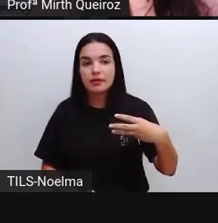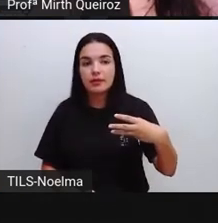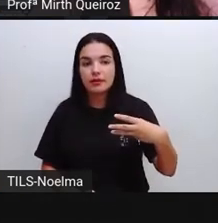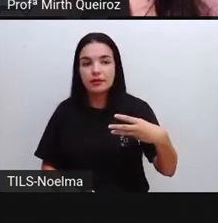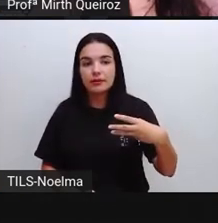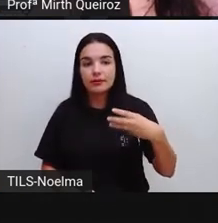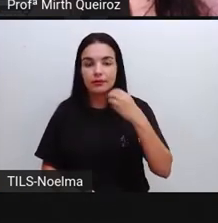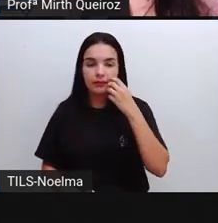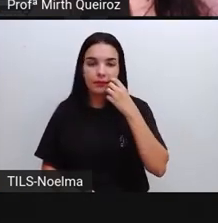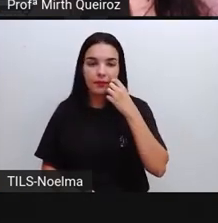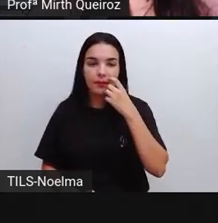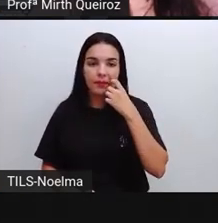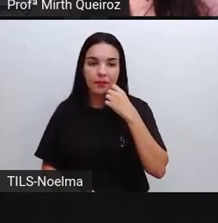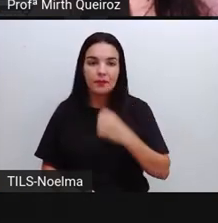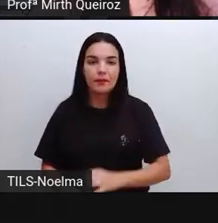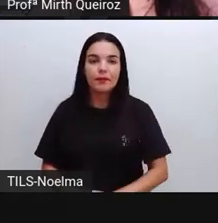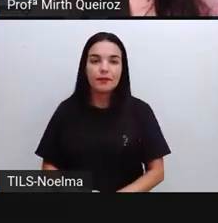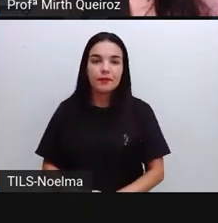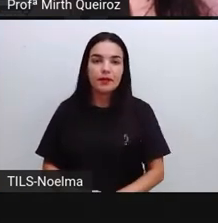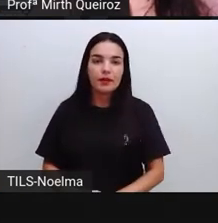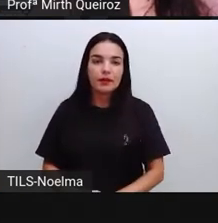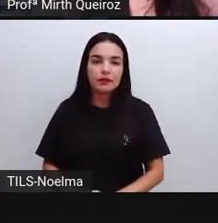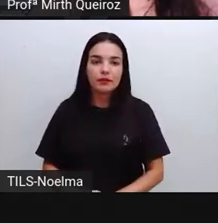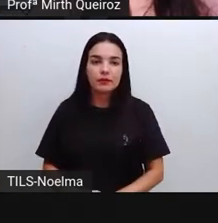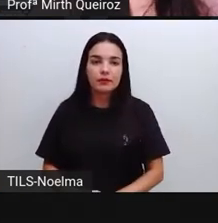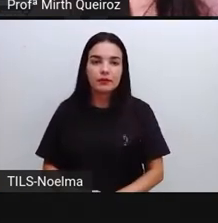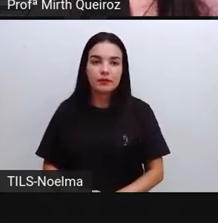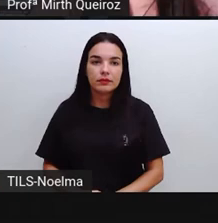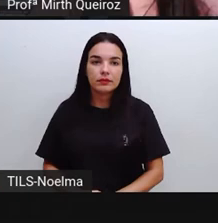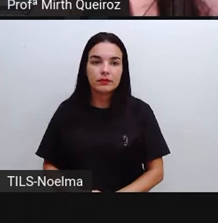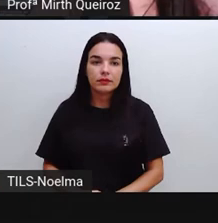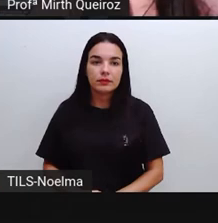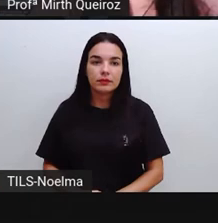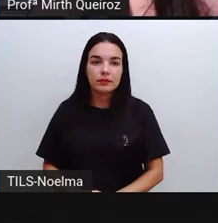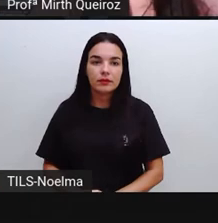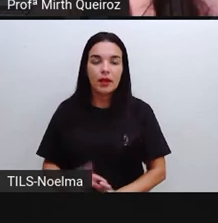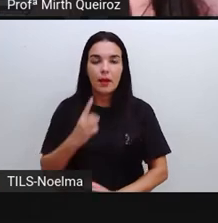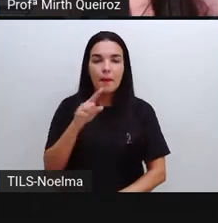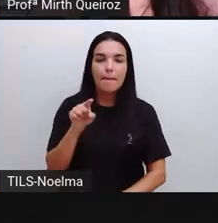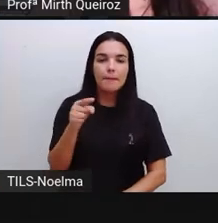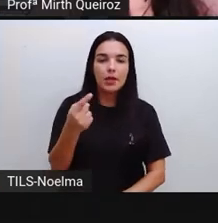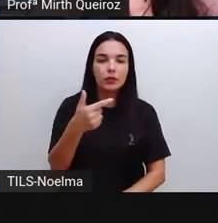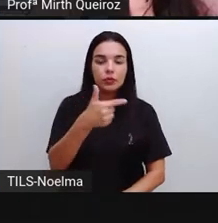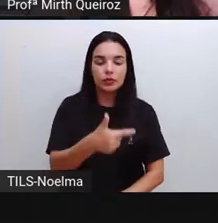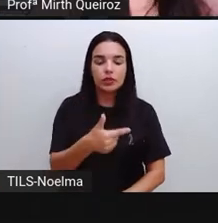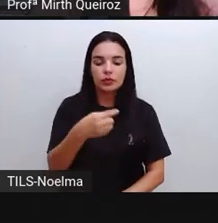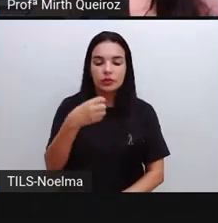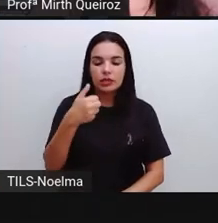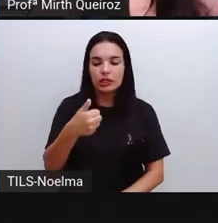213 porque é uma dezena mais três 10 mais três 13 então 1213